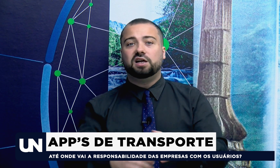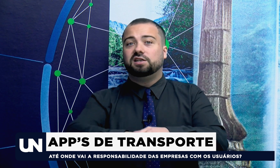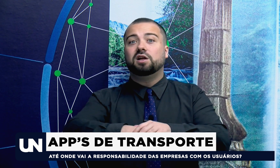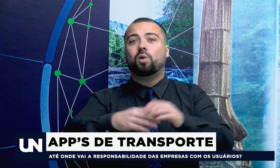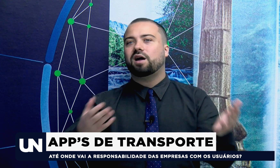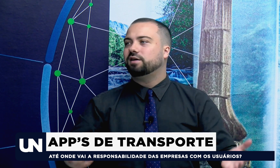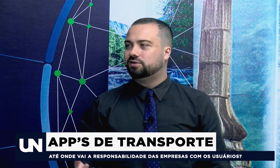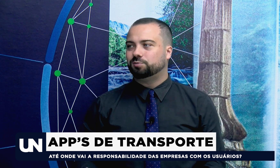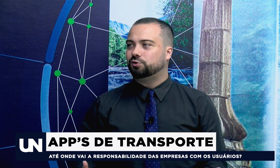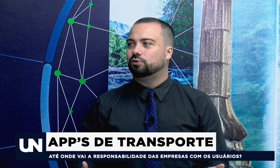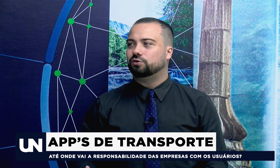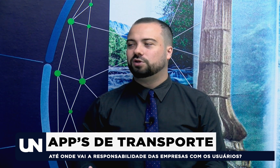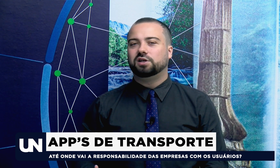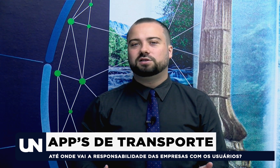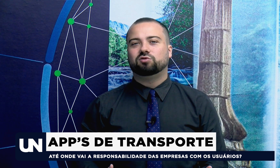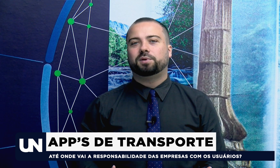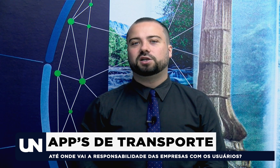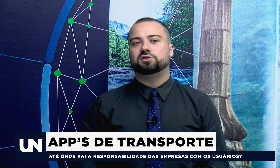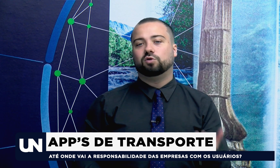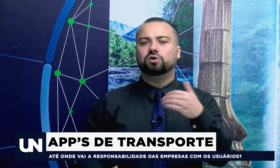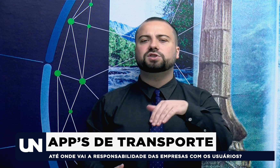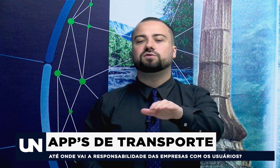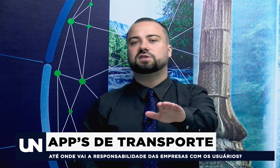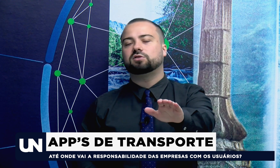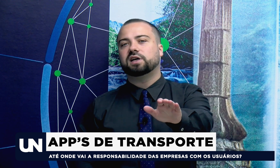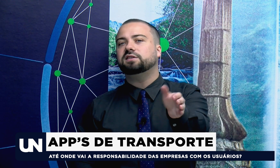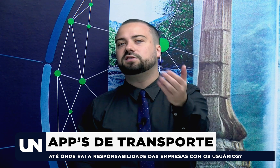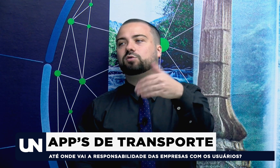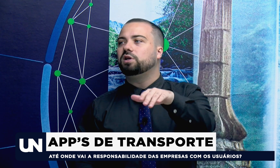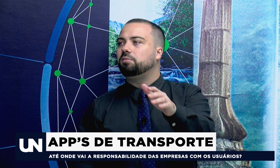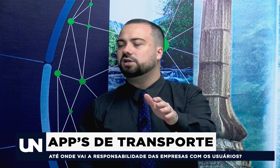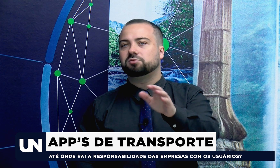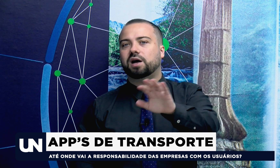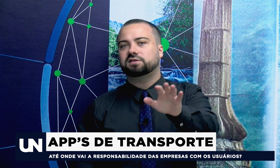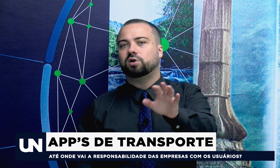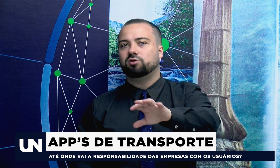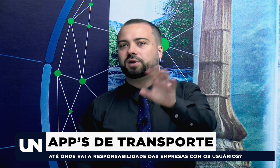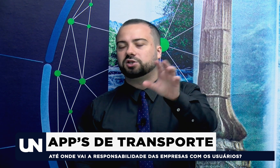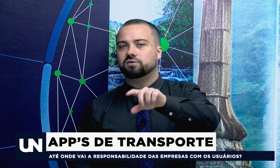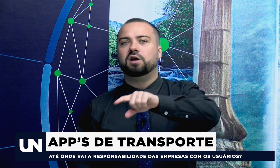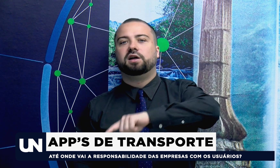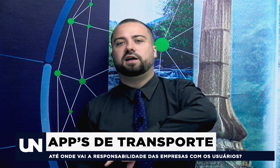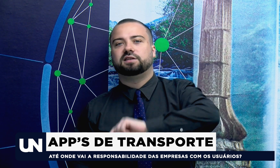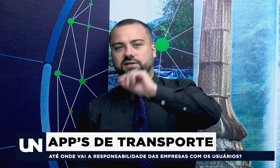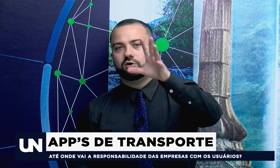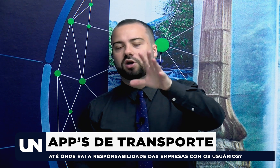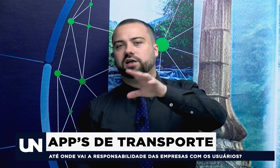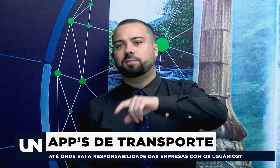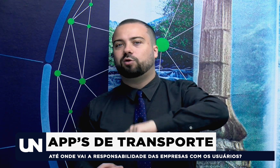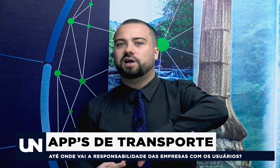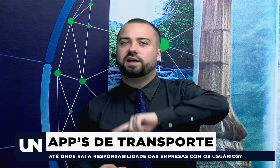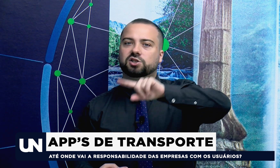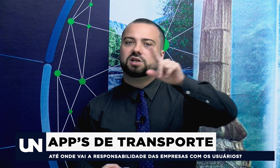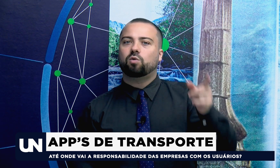dia. E não há esse tipo de controle dentro do aplicativo. Hoje, você consegue exercer um limite máximo ali, o aplicativo, você coloca